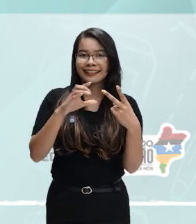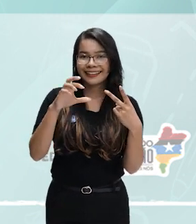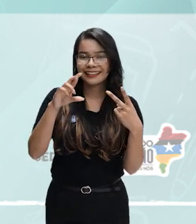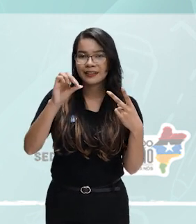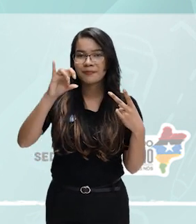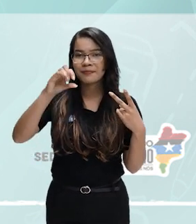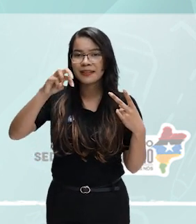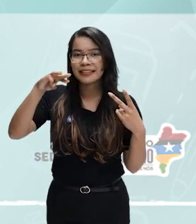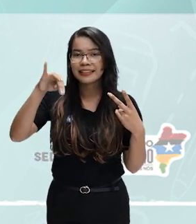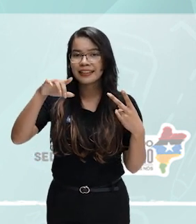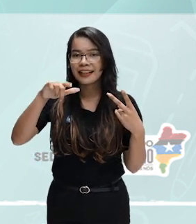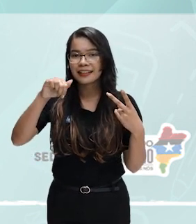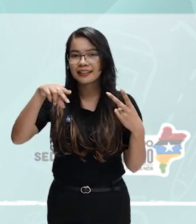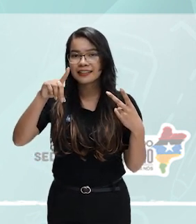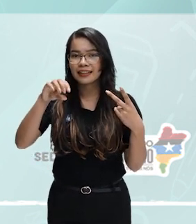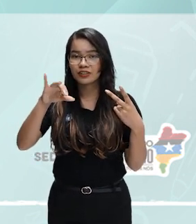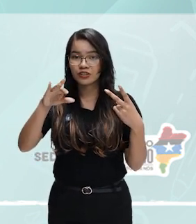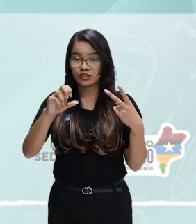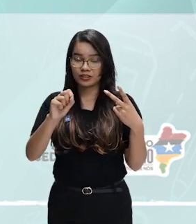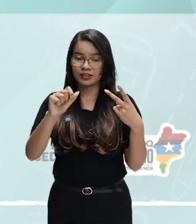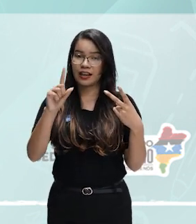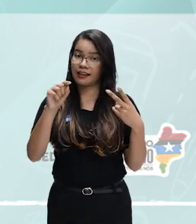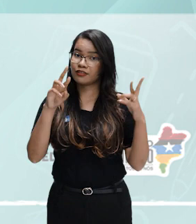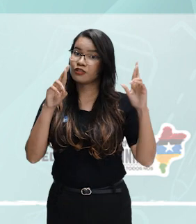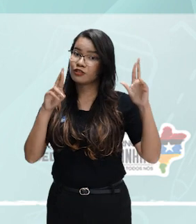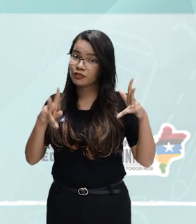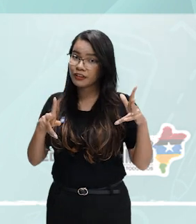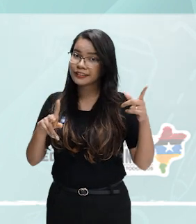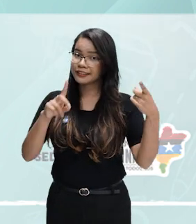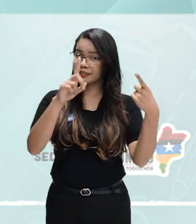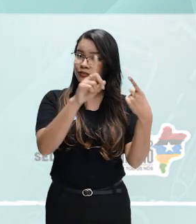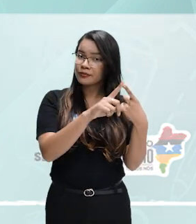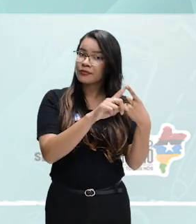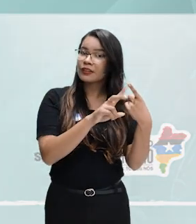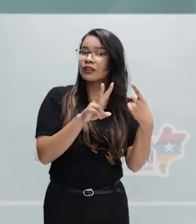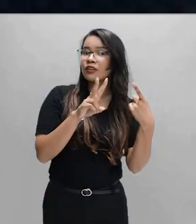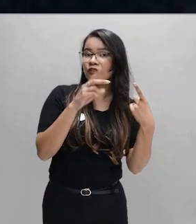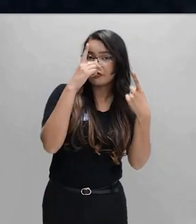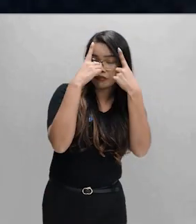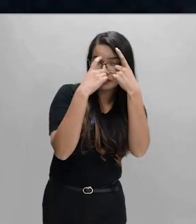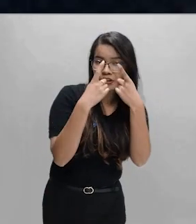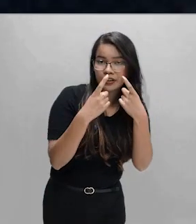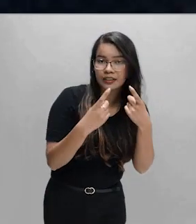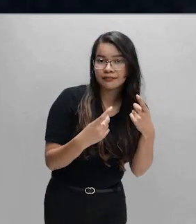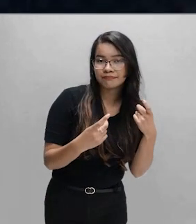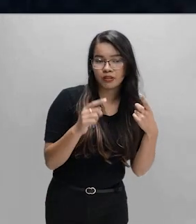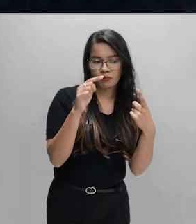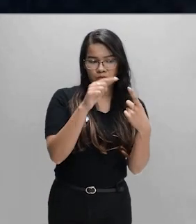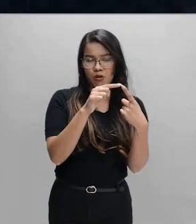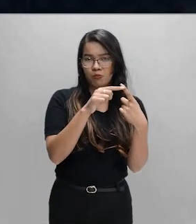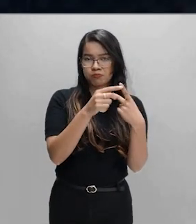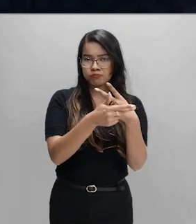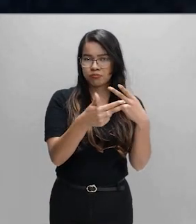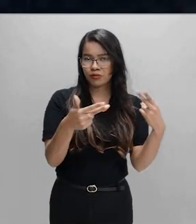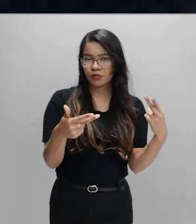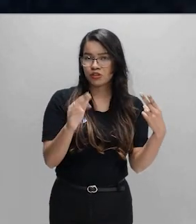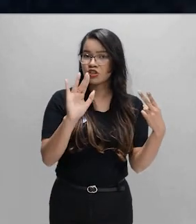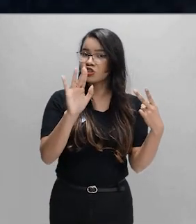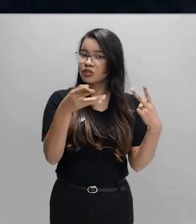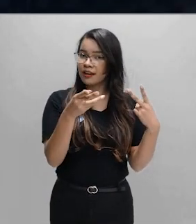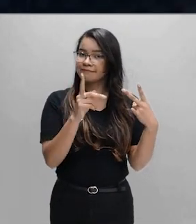mesma coisa. Violência é uma coisa e a criminalidade, ela é uma consequência